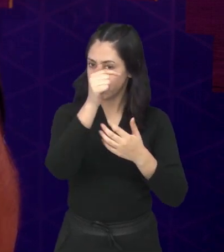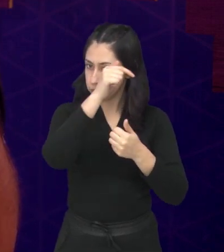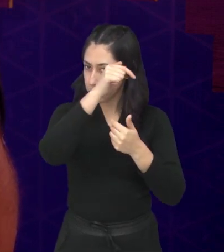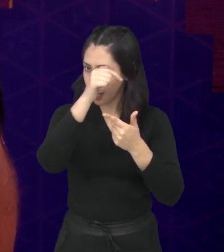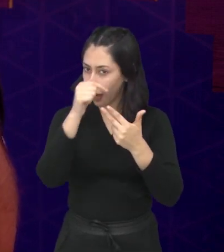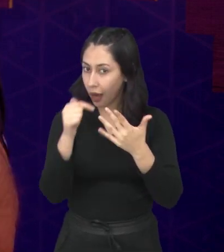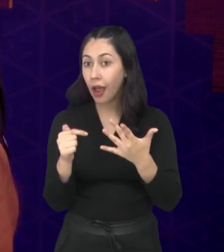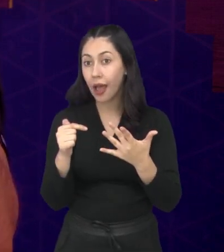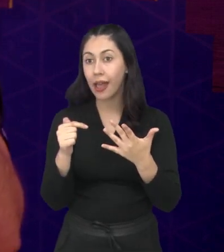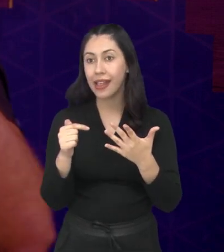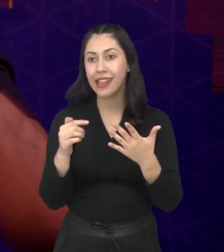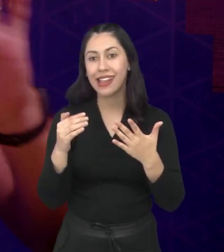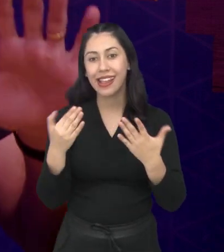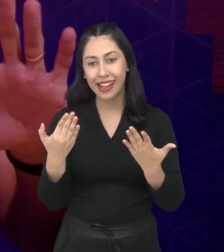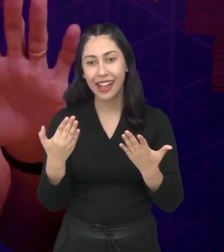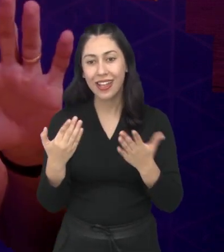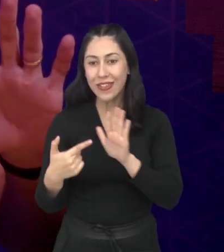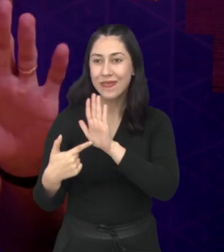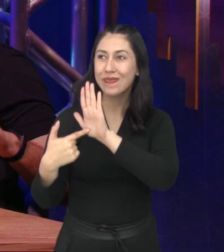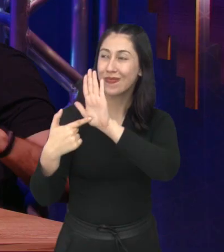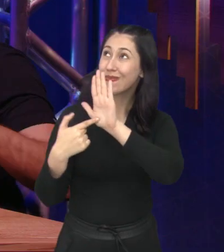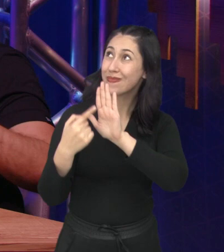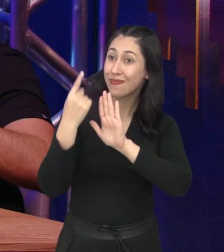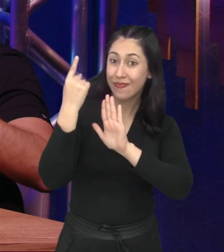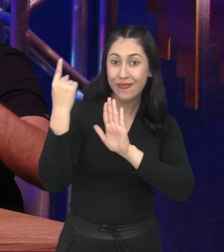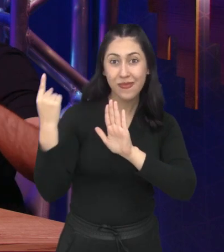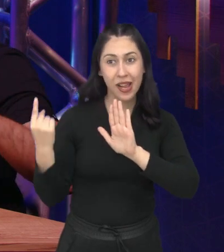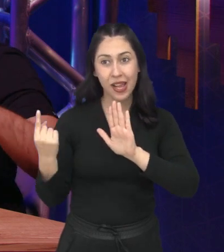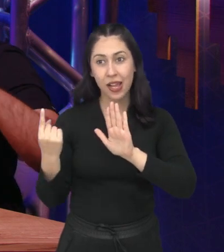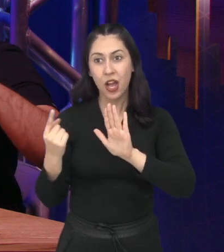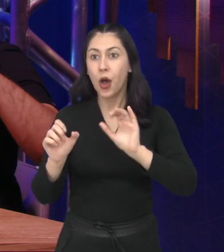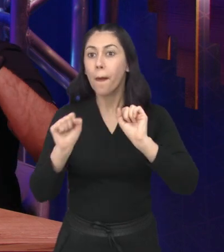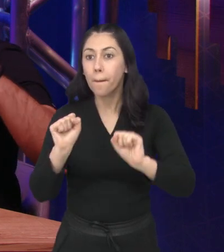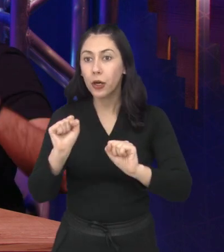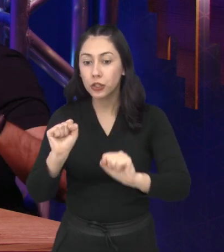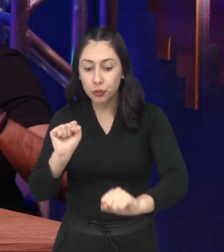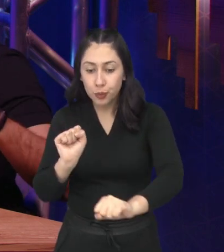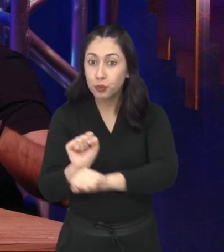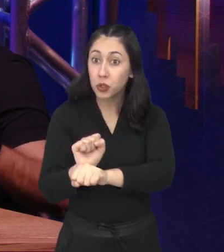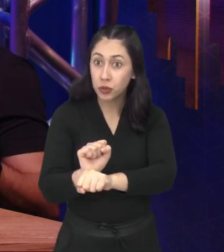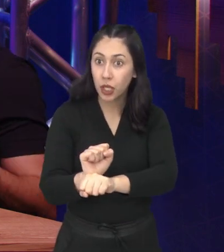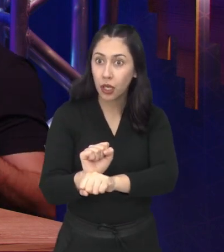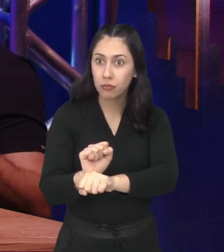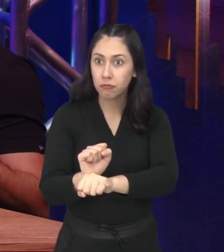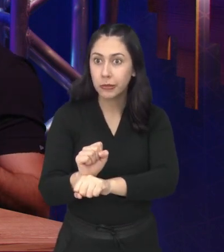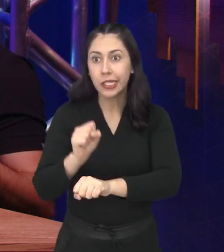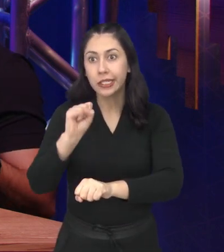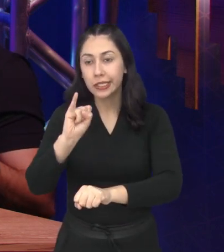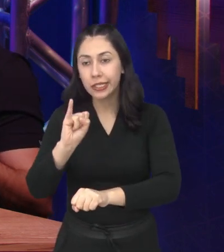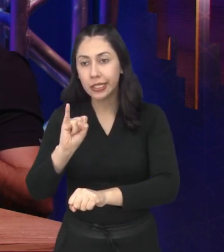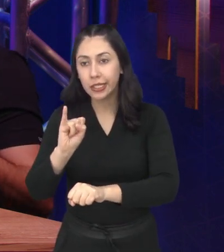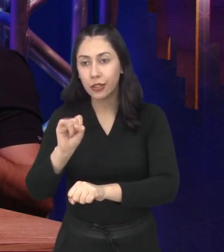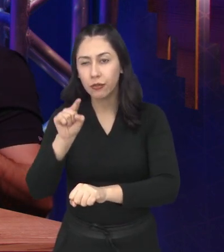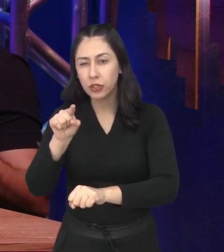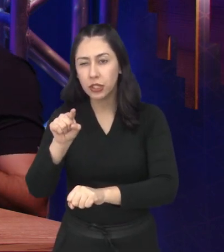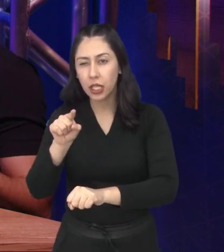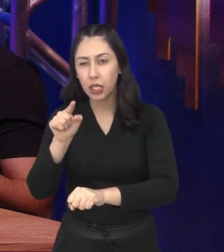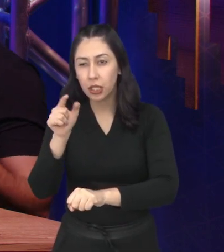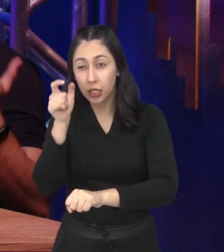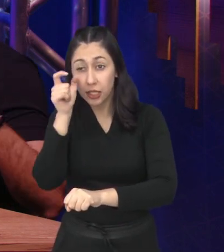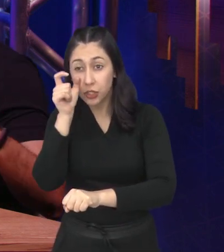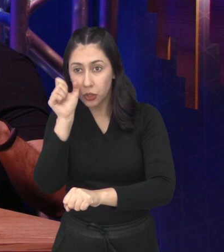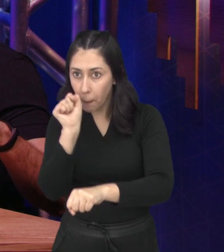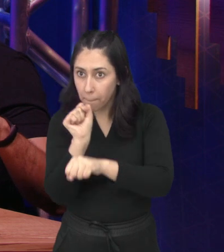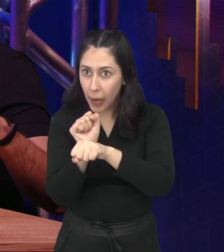alguns tópicos que o Thiago vai colocar aqui na tela, que se você quiser, você dá um pause. E se você está escutando a gente no